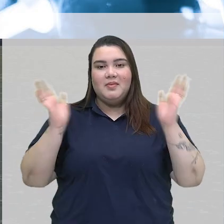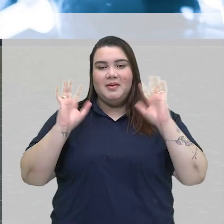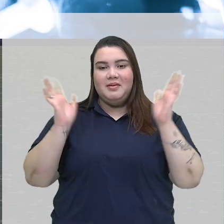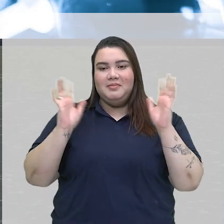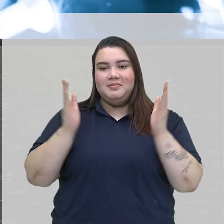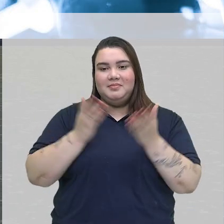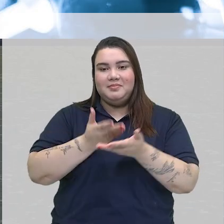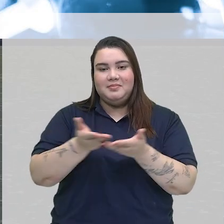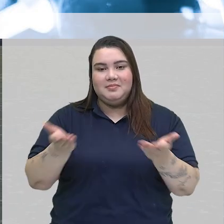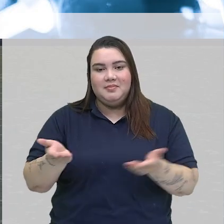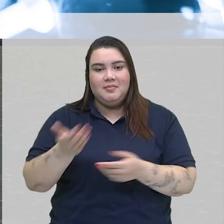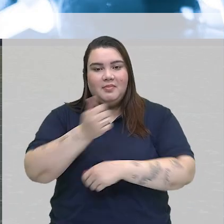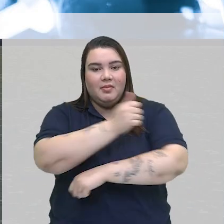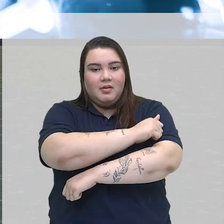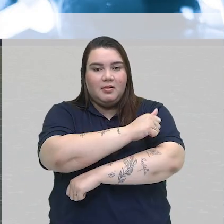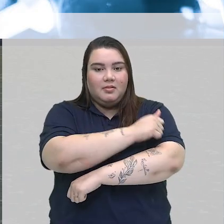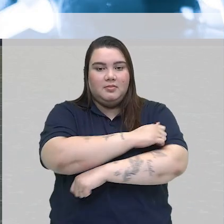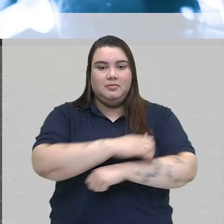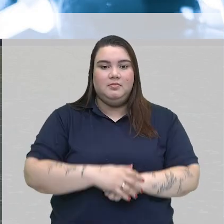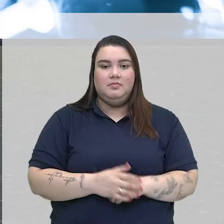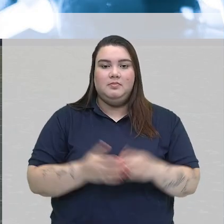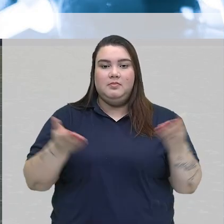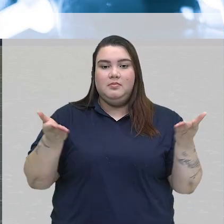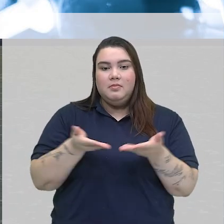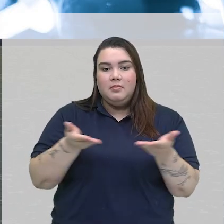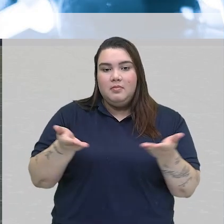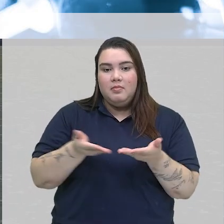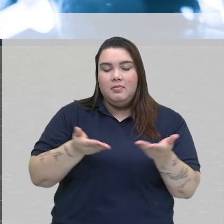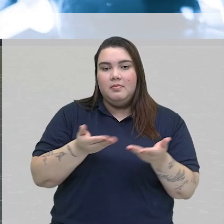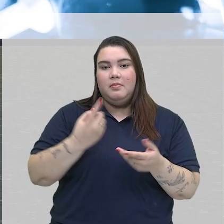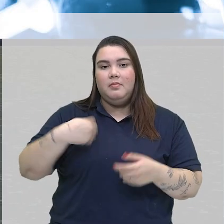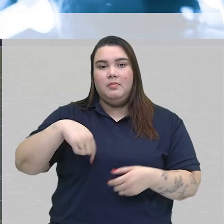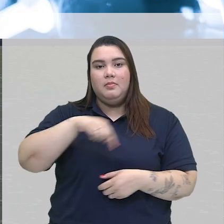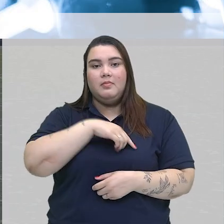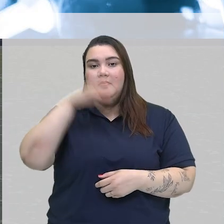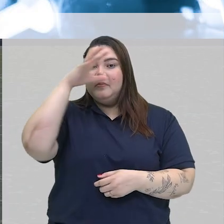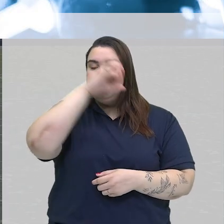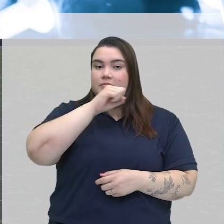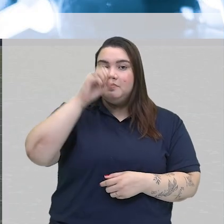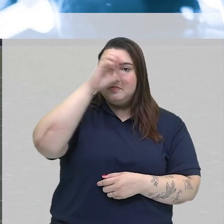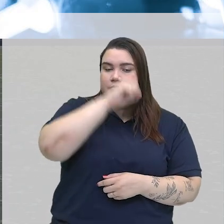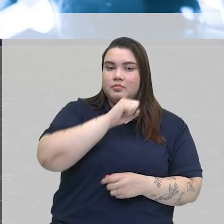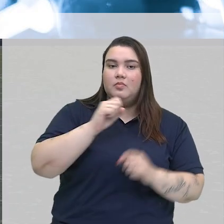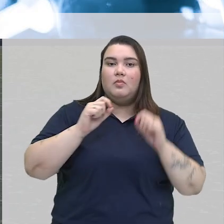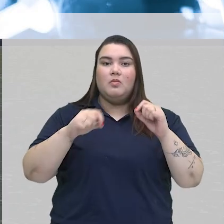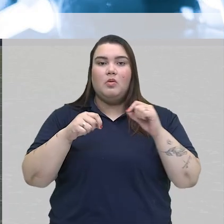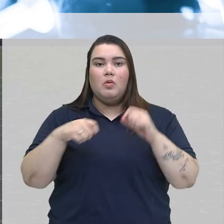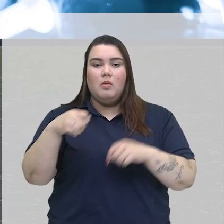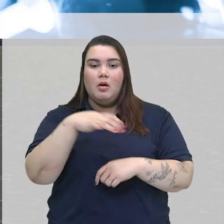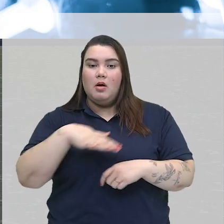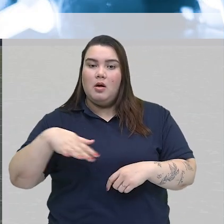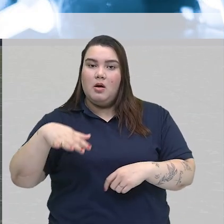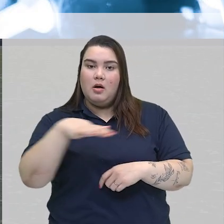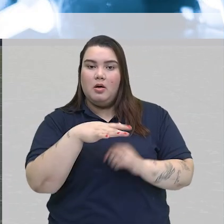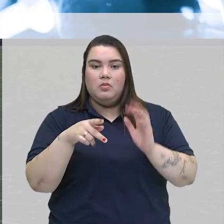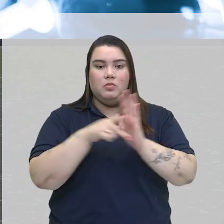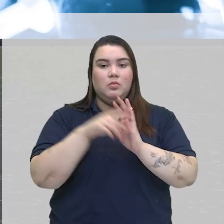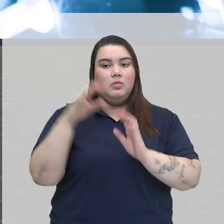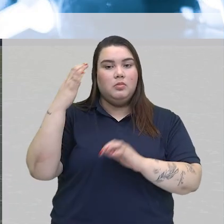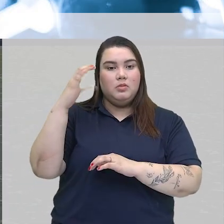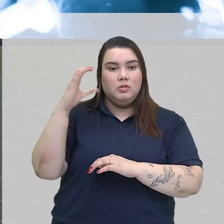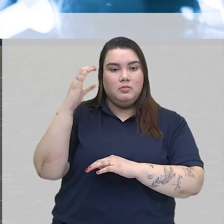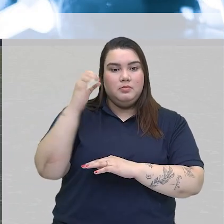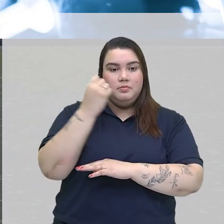Olá, meus queridos alunos! Hoje nós vamos adentrar uma área da nossas ciências